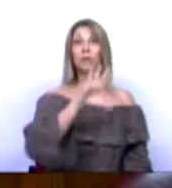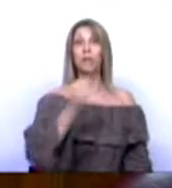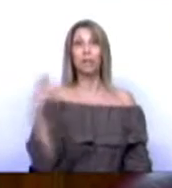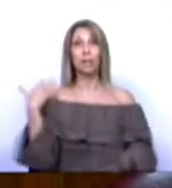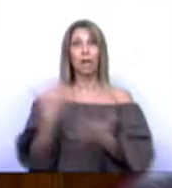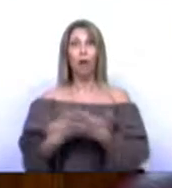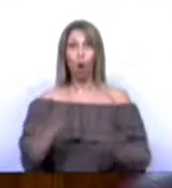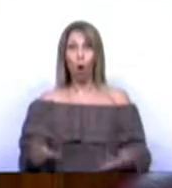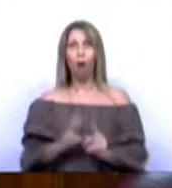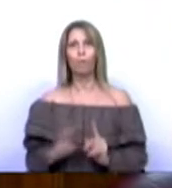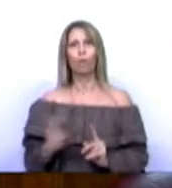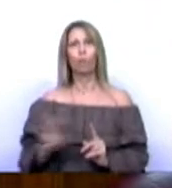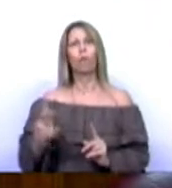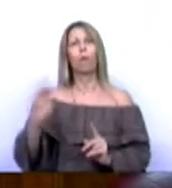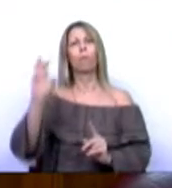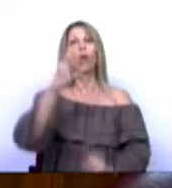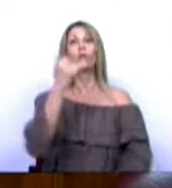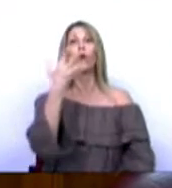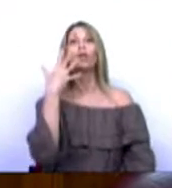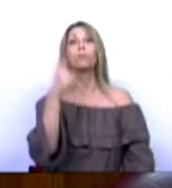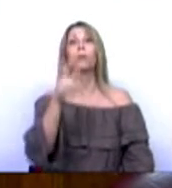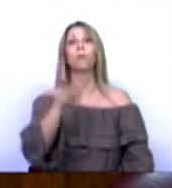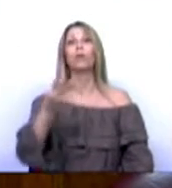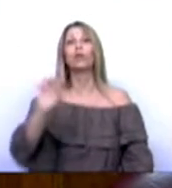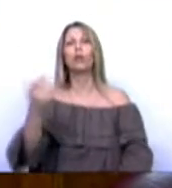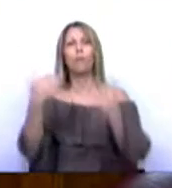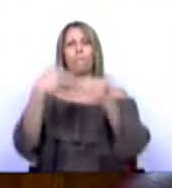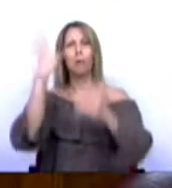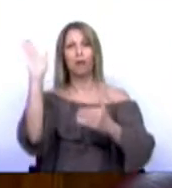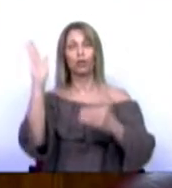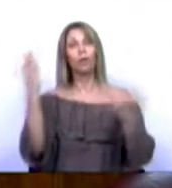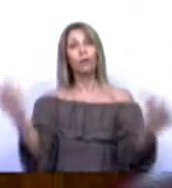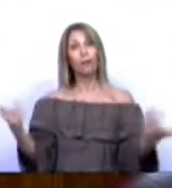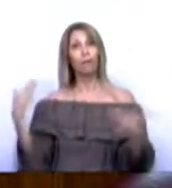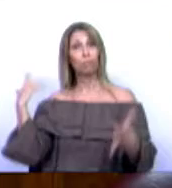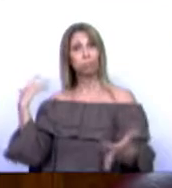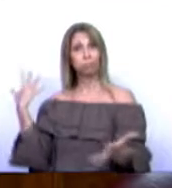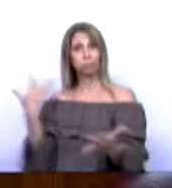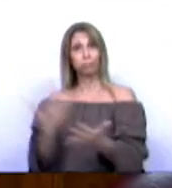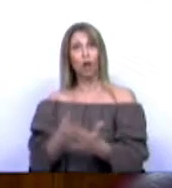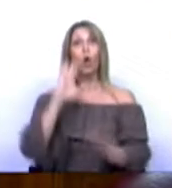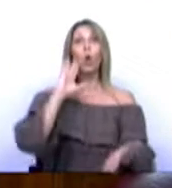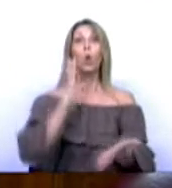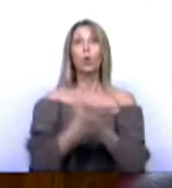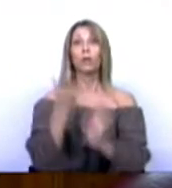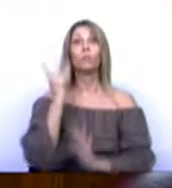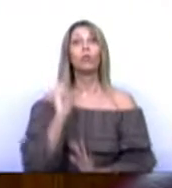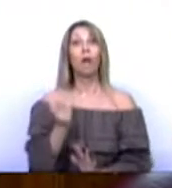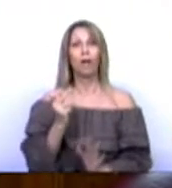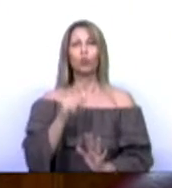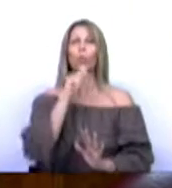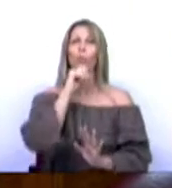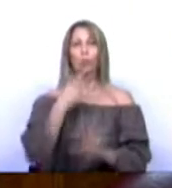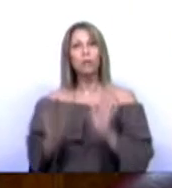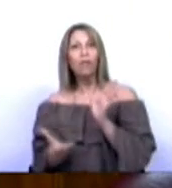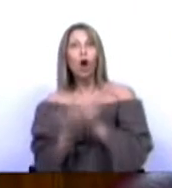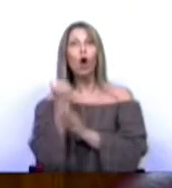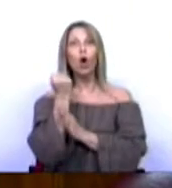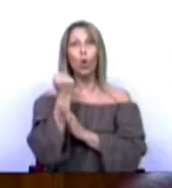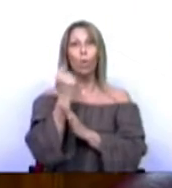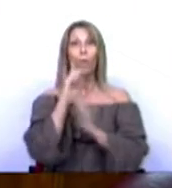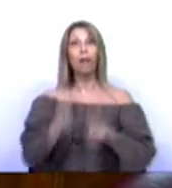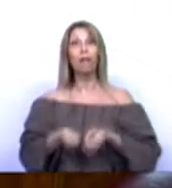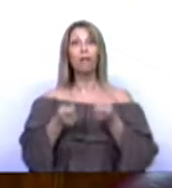aumentou consistentemente em mais de 2 mil milhões de euros e, portanto, ao longo dos últimos anos foi possível recuperar o